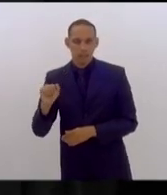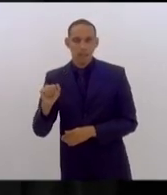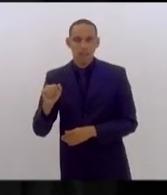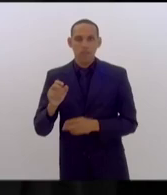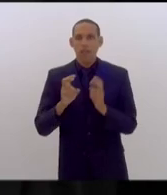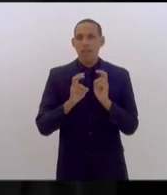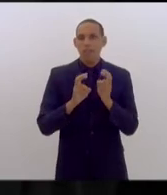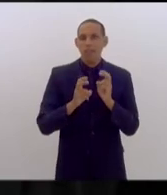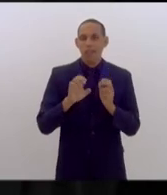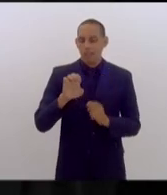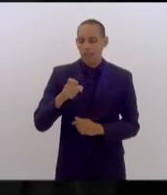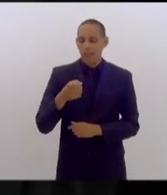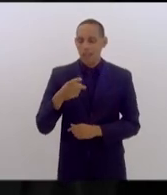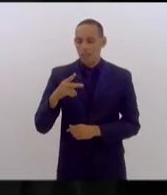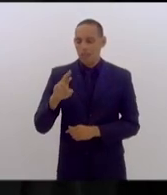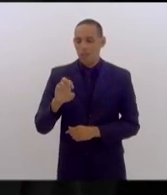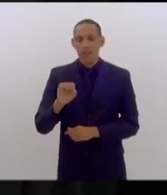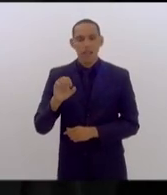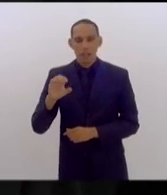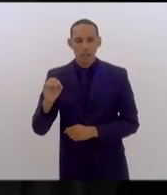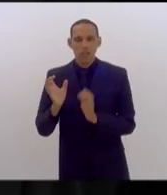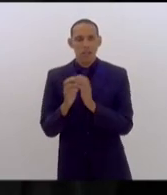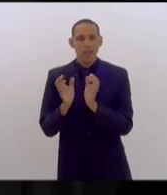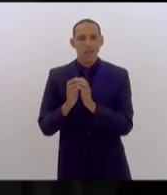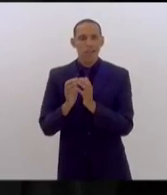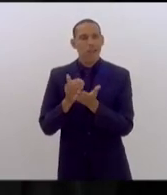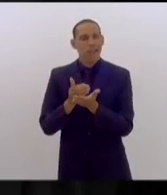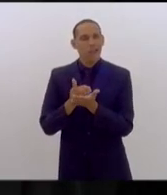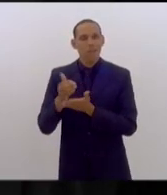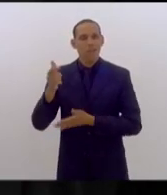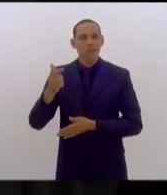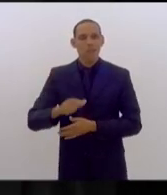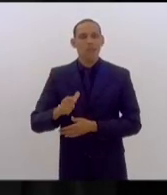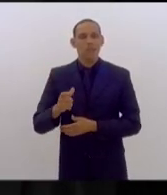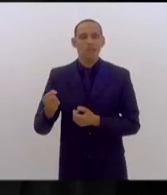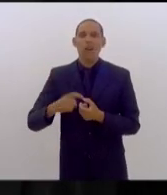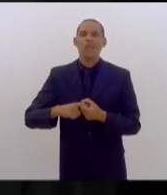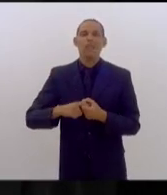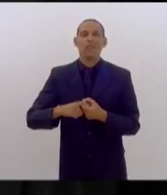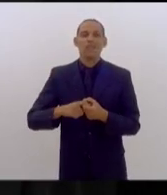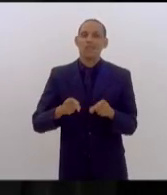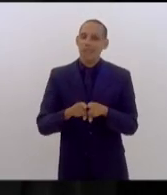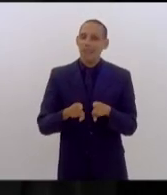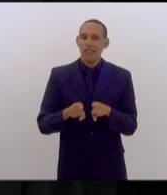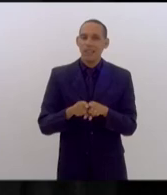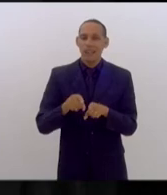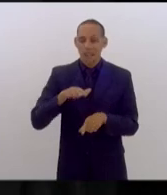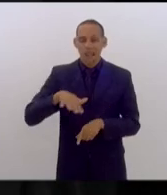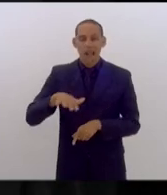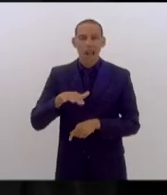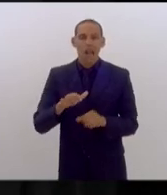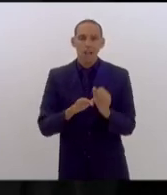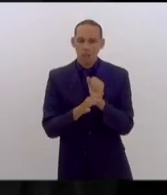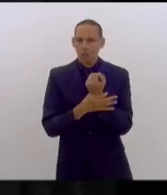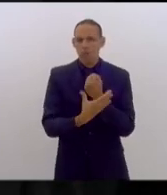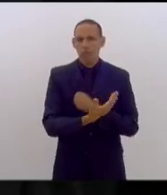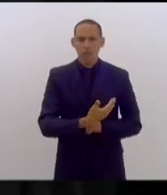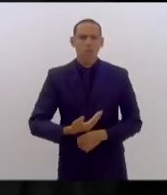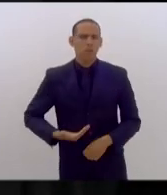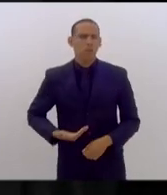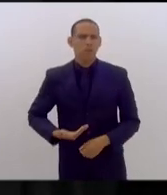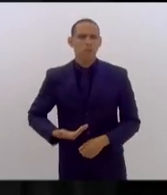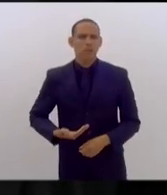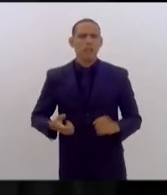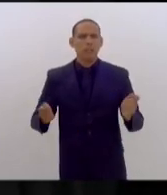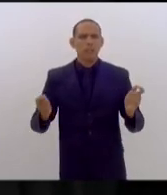operar o trem Expresso para Santa Cruz e que também o setor de segurando passar pública